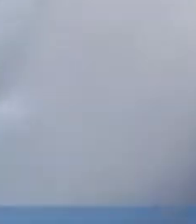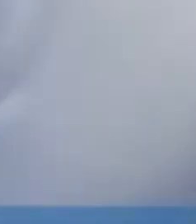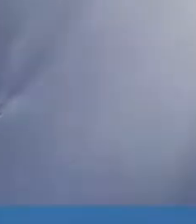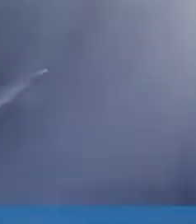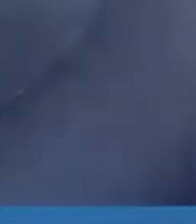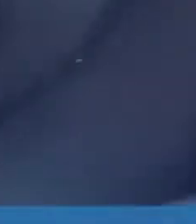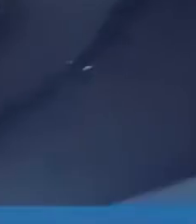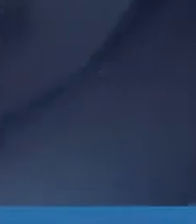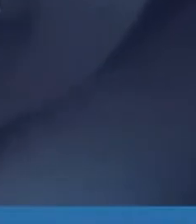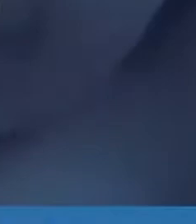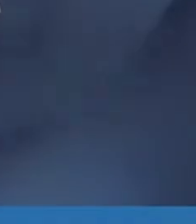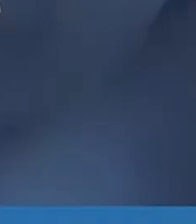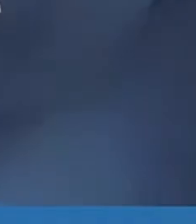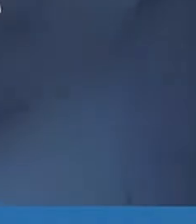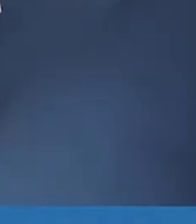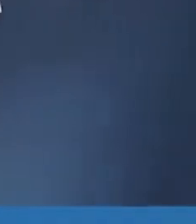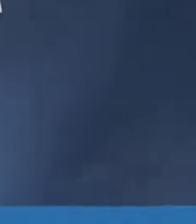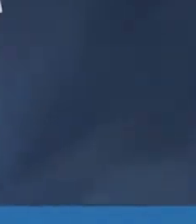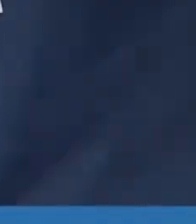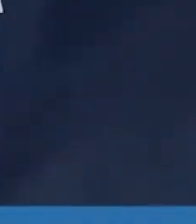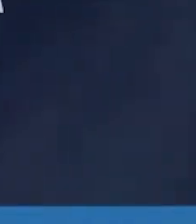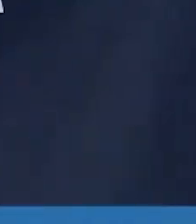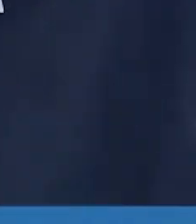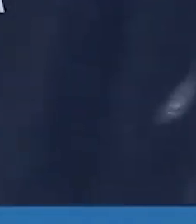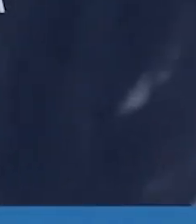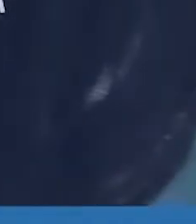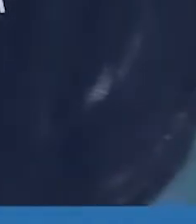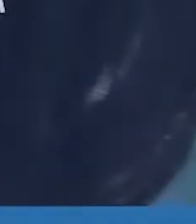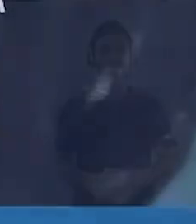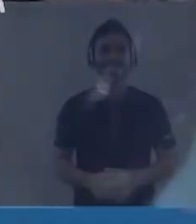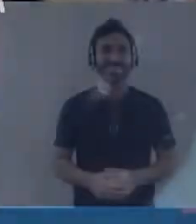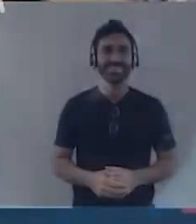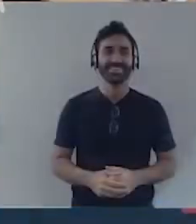Enquanto não passa, conheça o novo jeito Quali de ajudar.